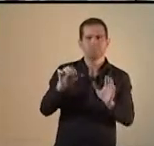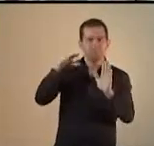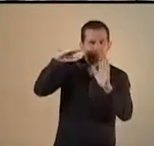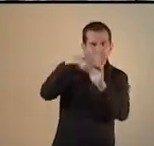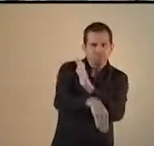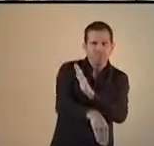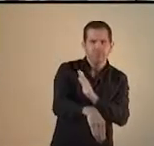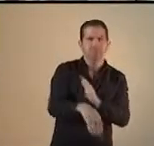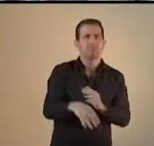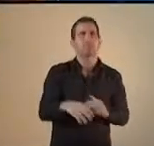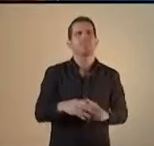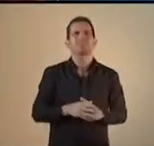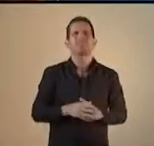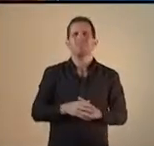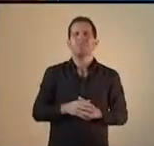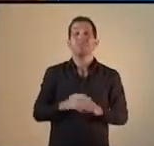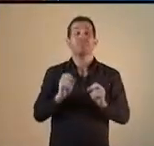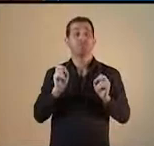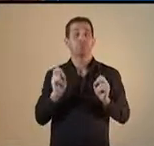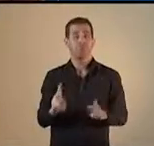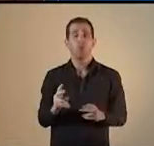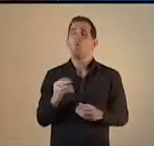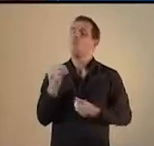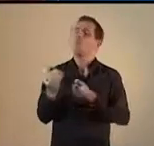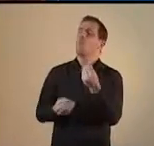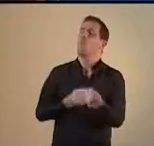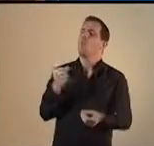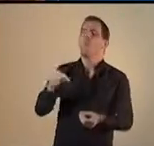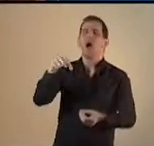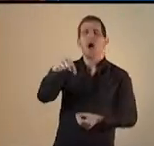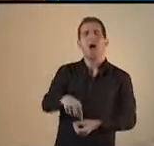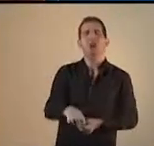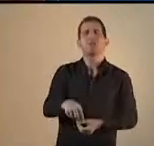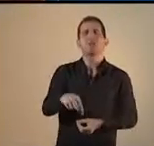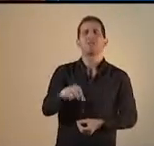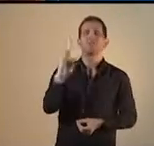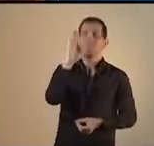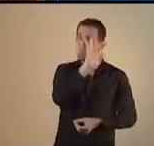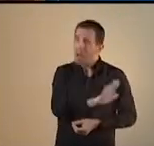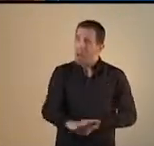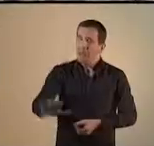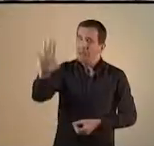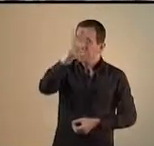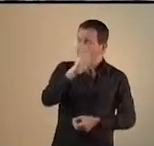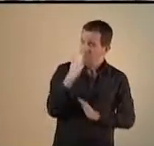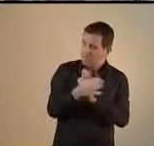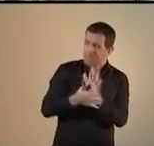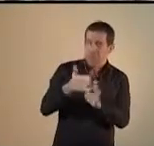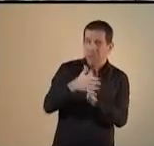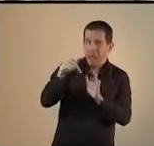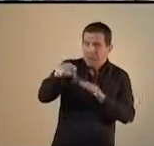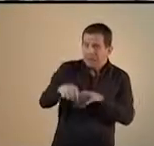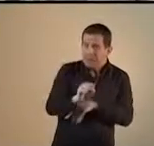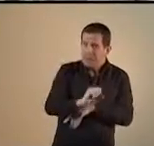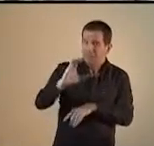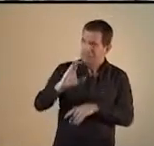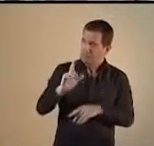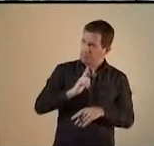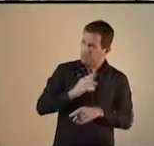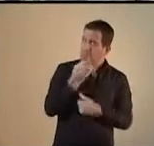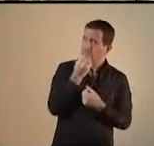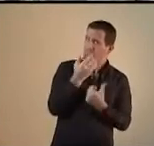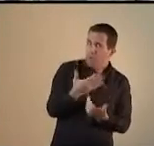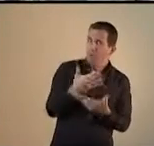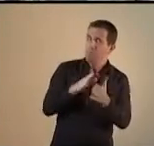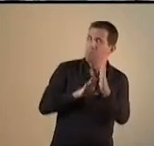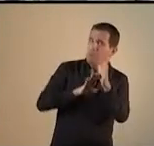você coloca o trabalho desenvolvido por vocês em Santa Catarina em nível nacional? Nós estamos bem na linguagem de Libra? Estamos